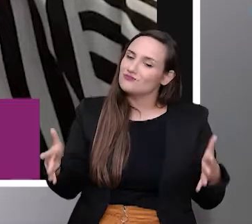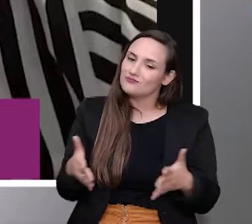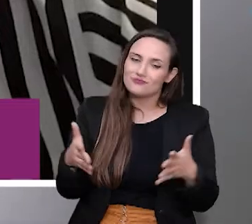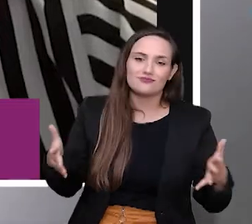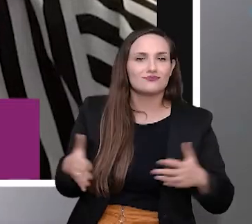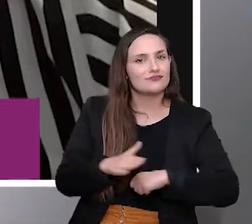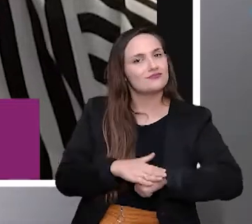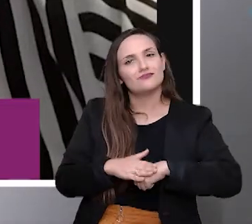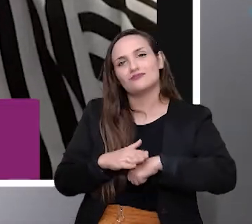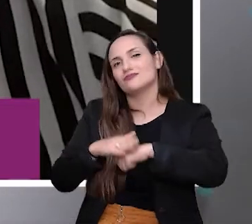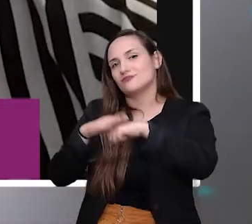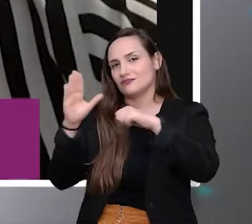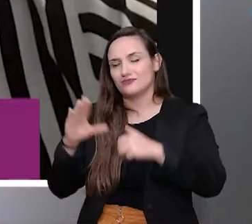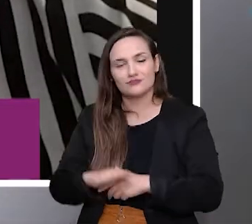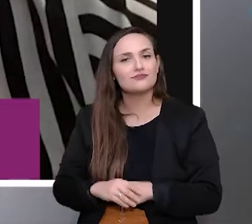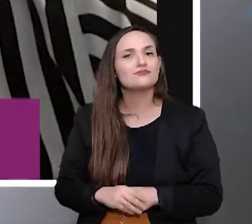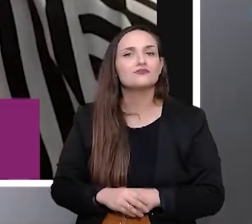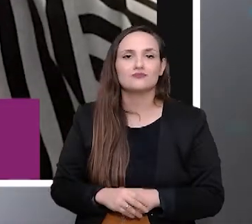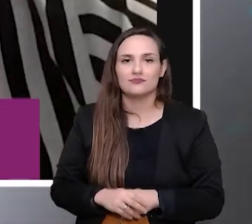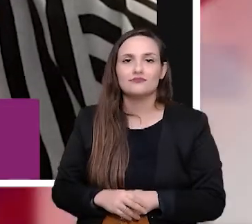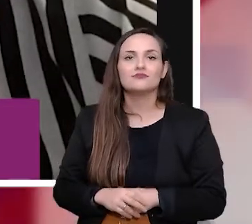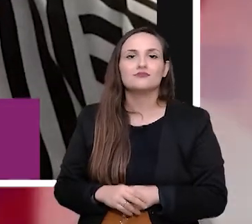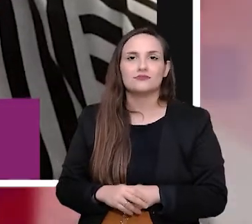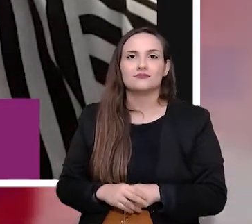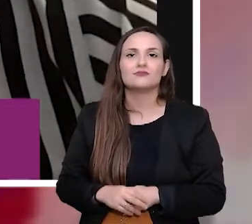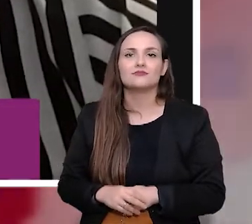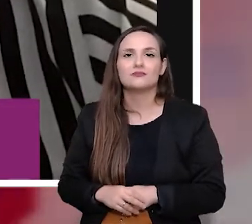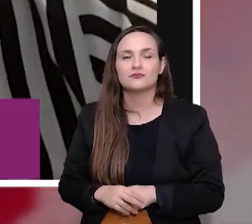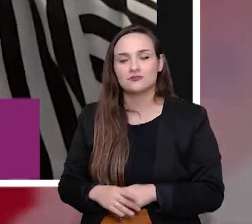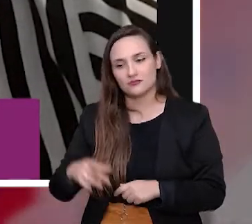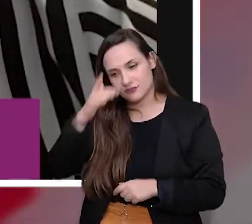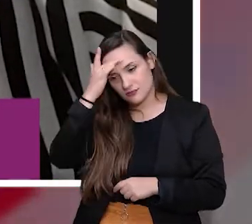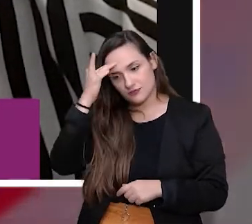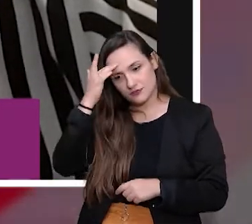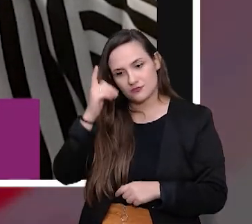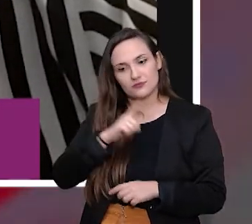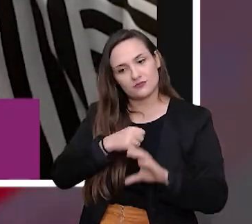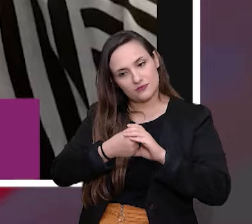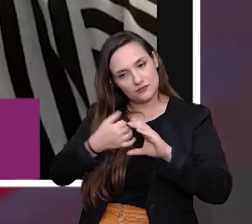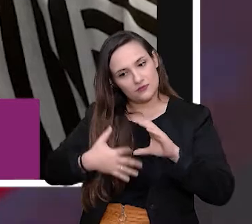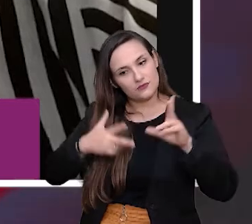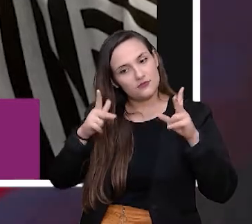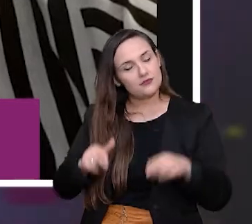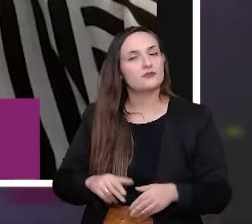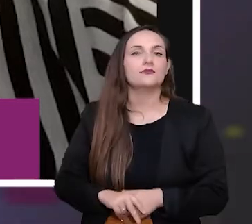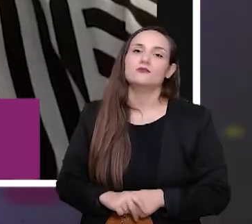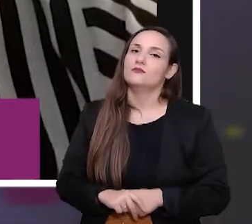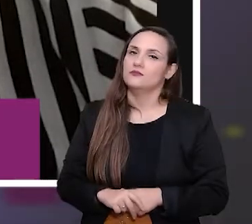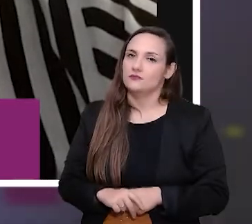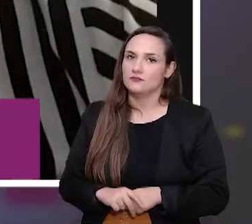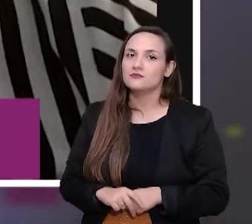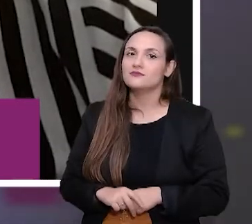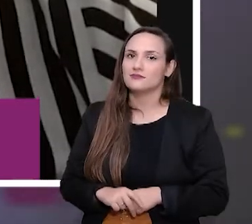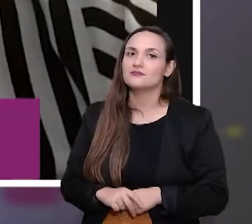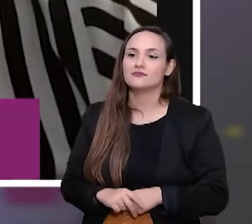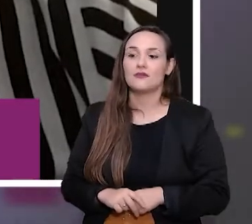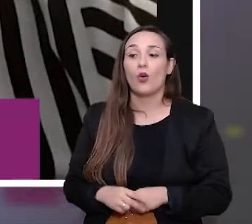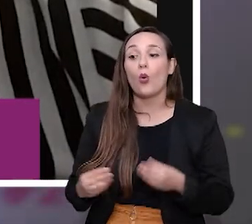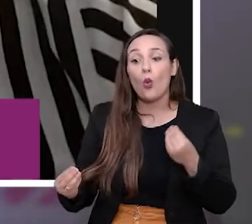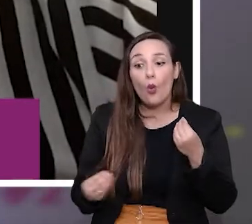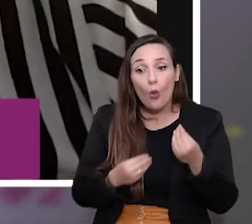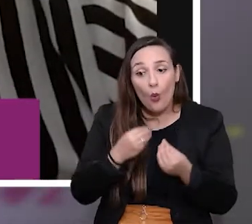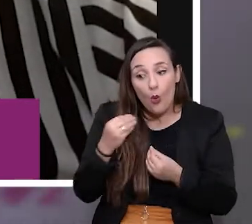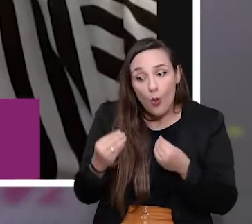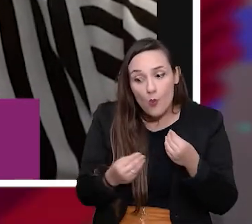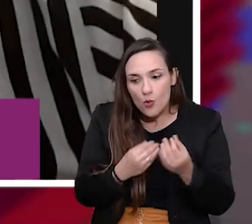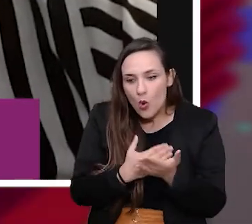favorecem o surgimento de outras pessoas, né? De mais pessoas com essas características. Que nem eu falei, a etiologia, ela é bem